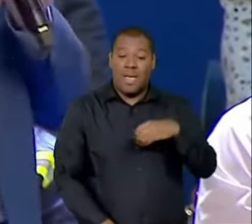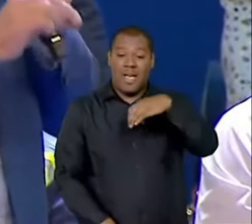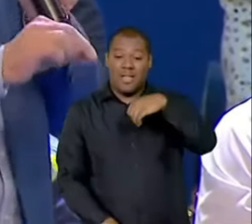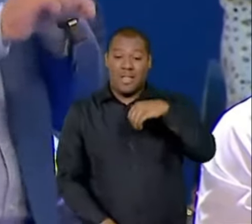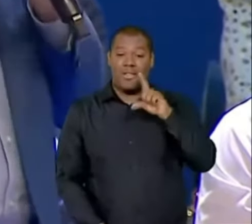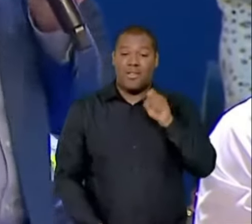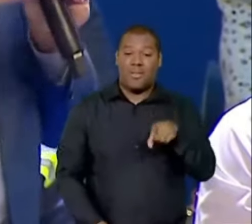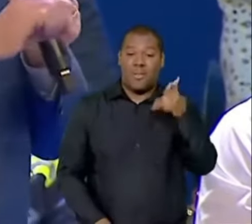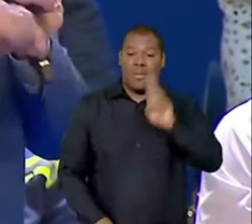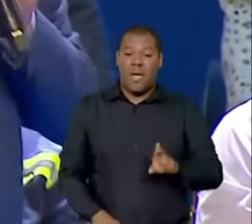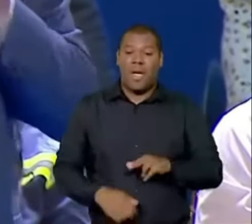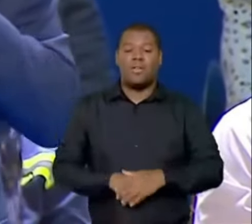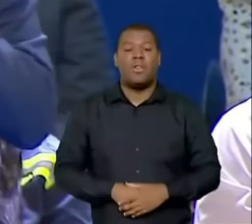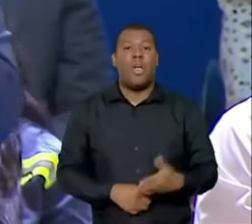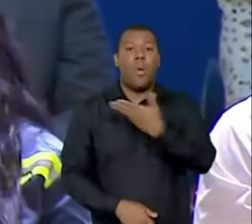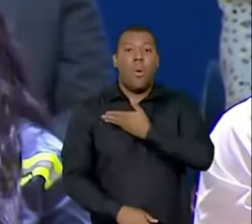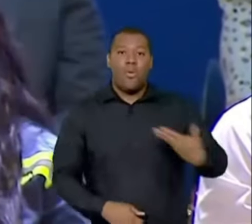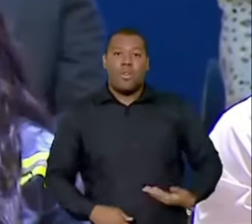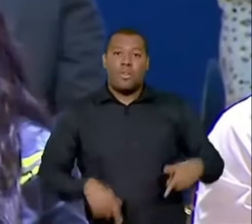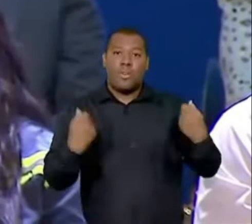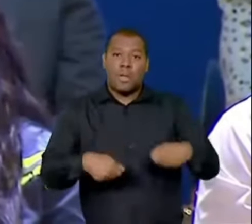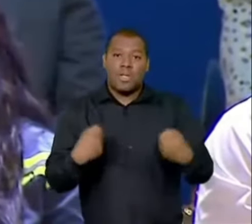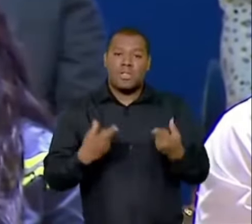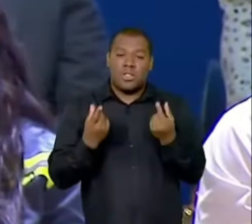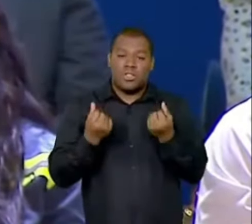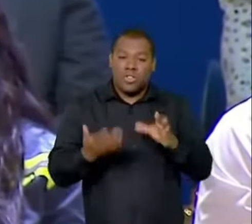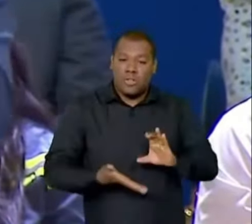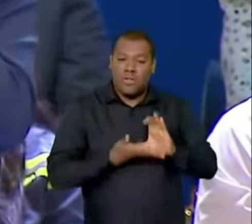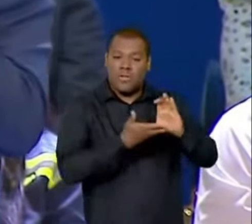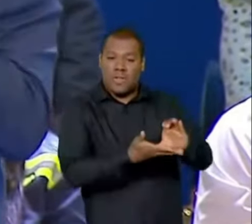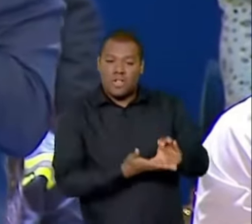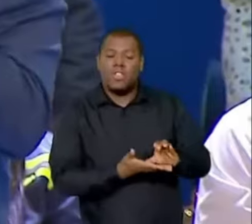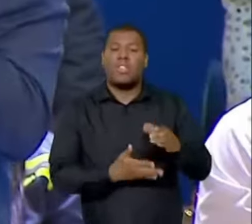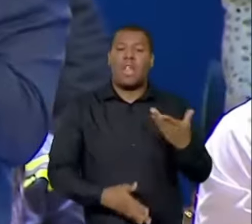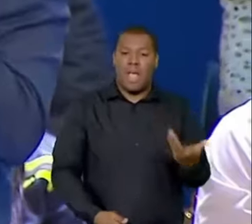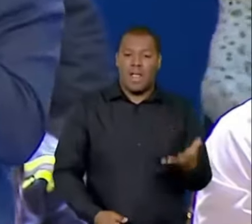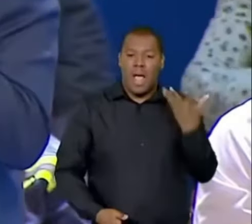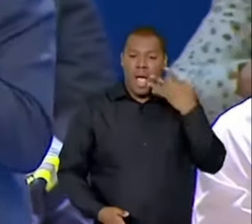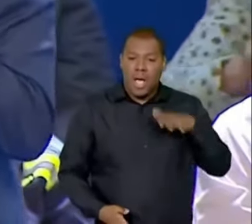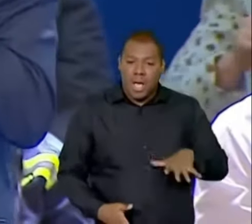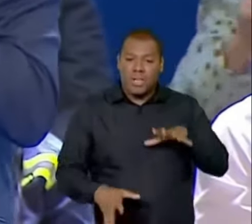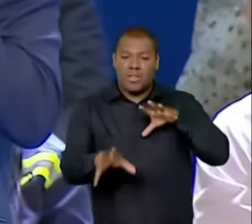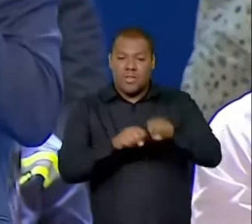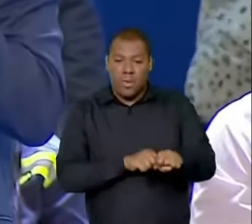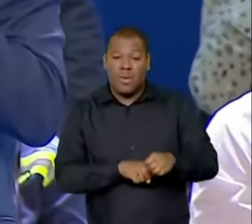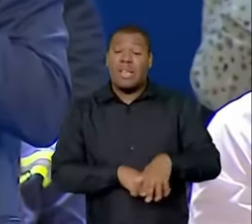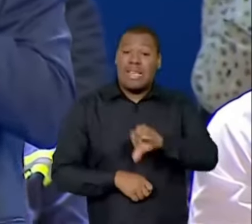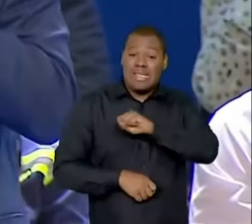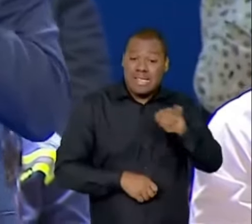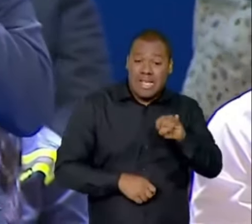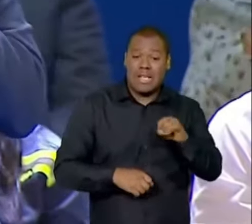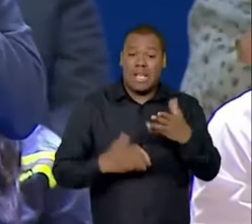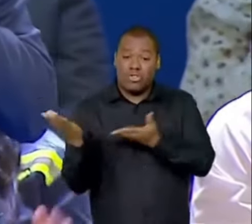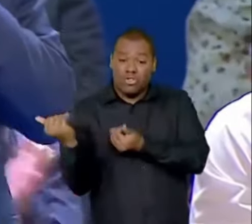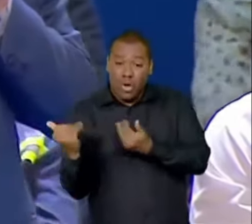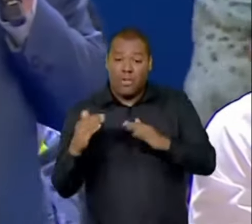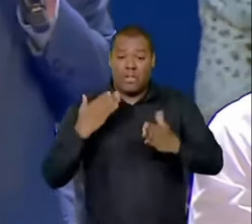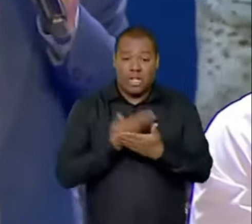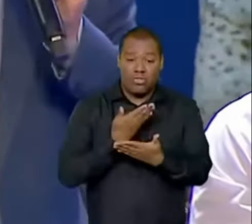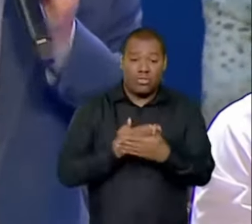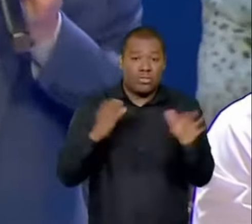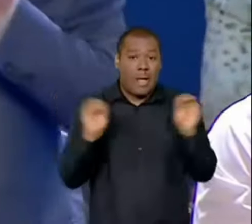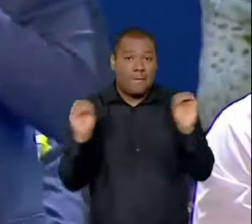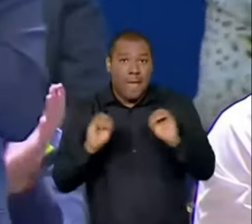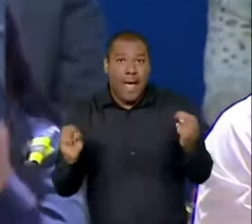investir o dinheiro na formação dessas crianças agora, a gente vai ter que construir cadeia depois. A gente vai ter que